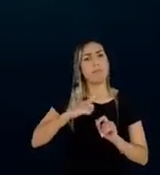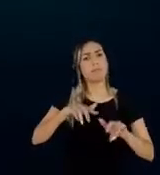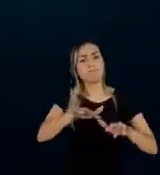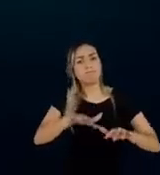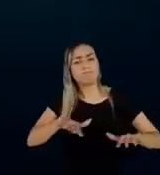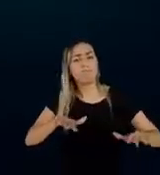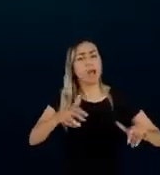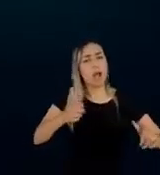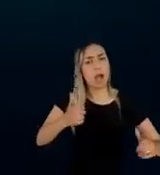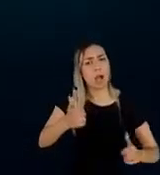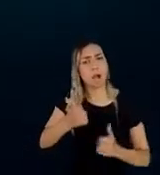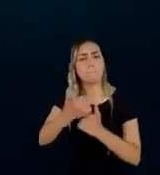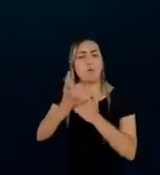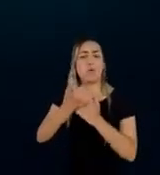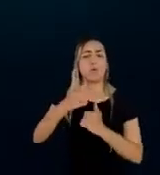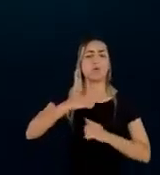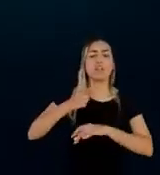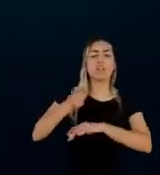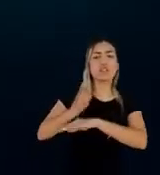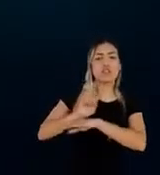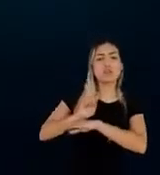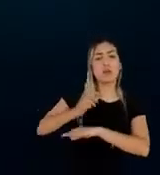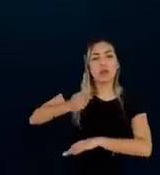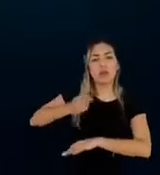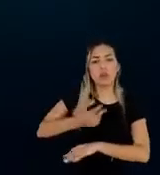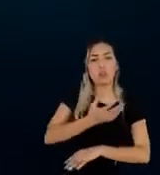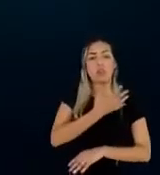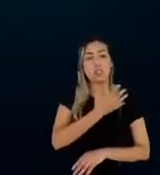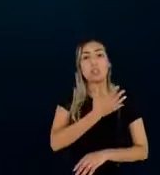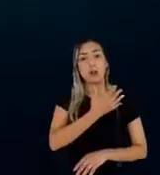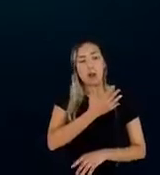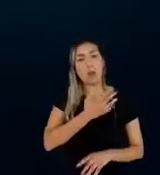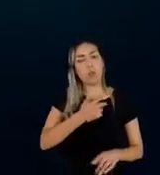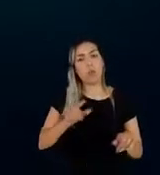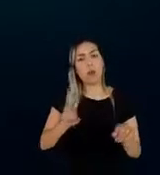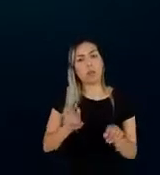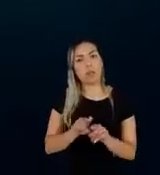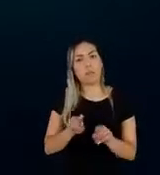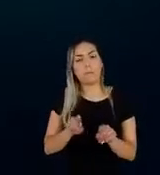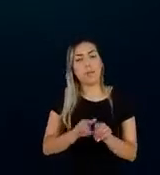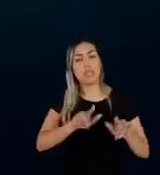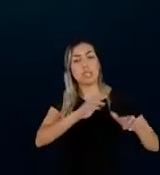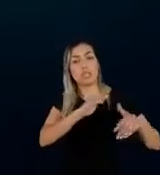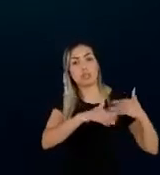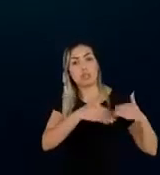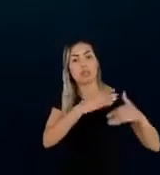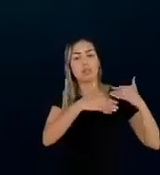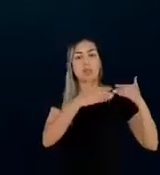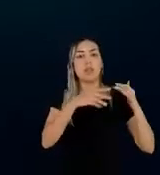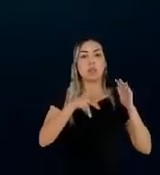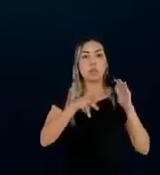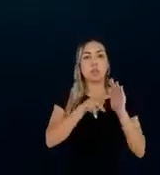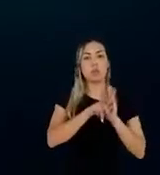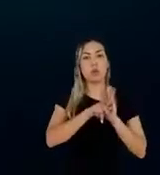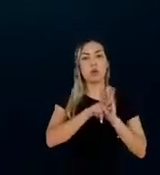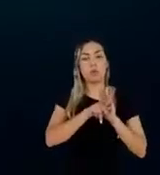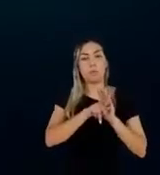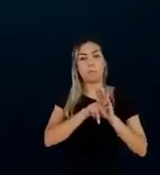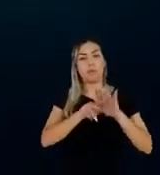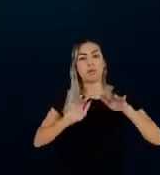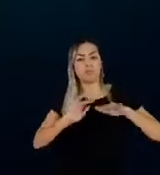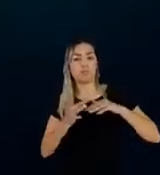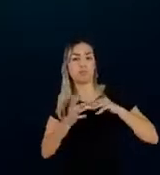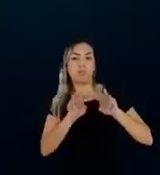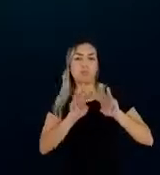os programas de gestão da inovação e também com o desenvolvimento de uma plataforma de inovação do setor elétrico,